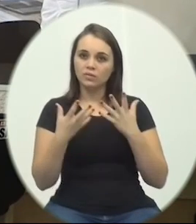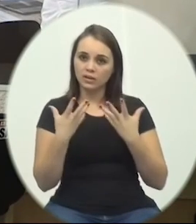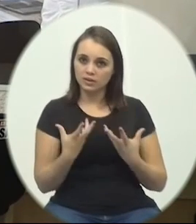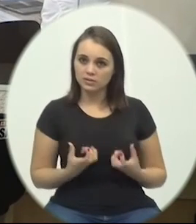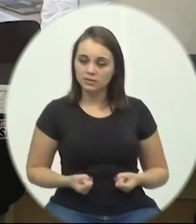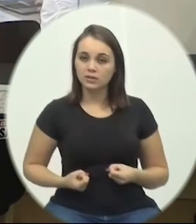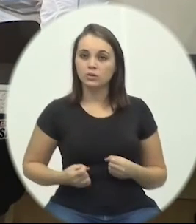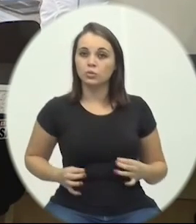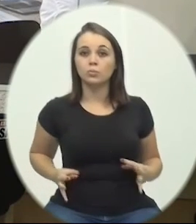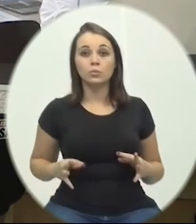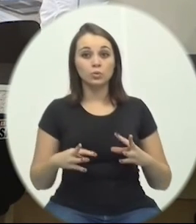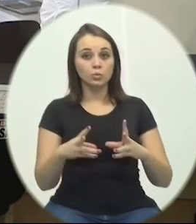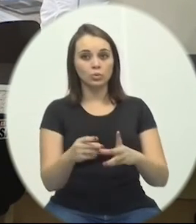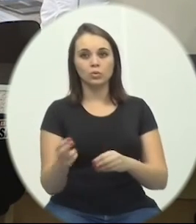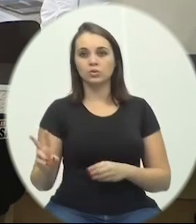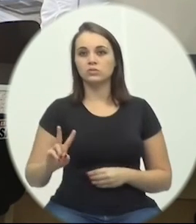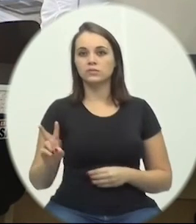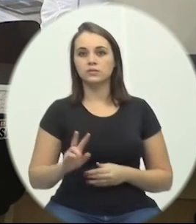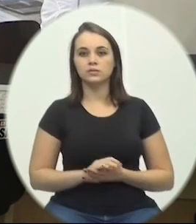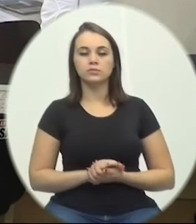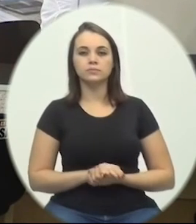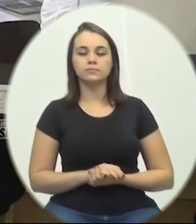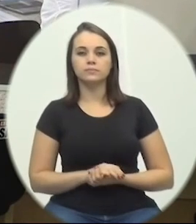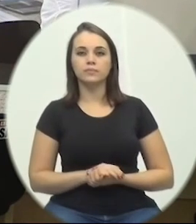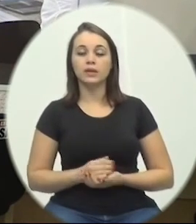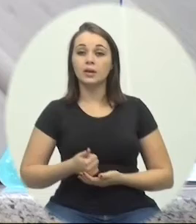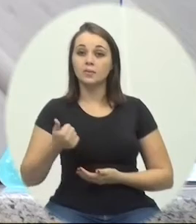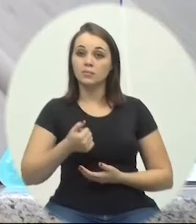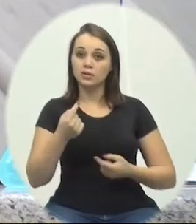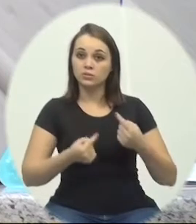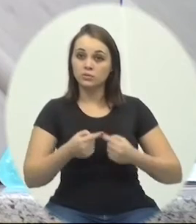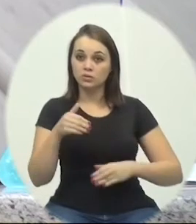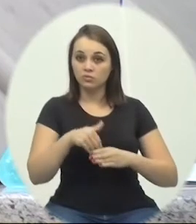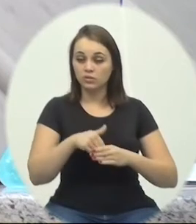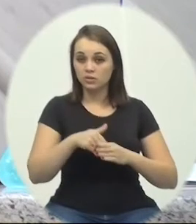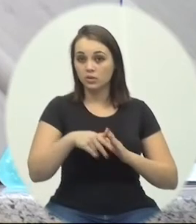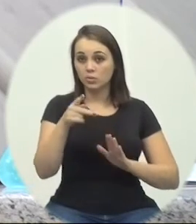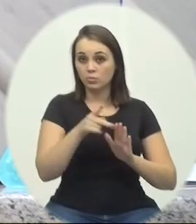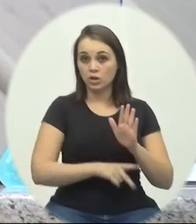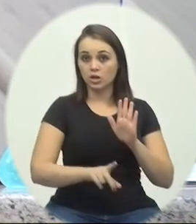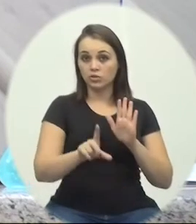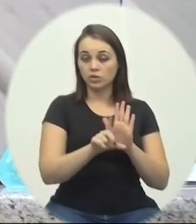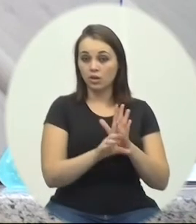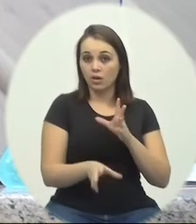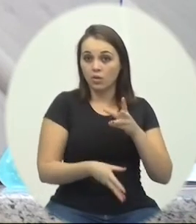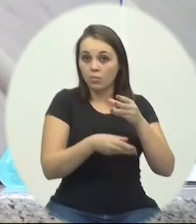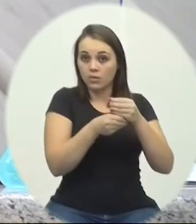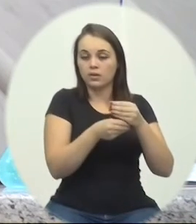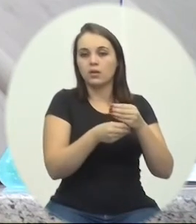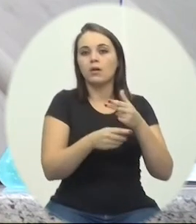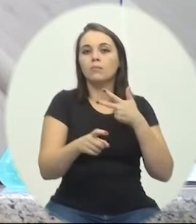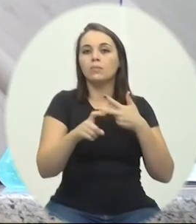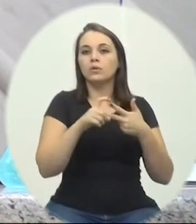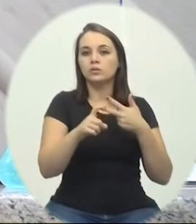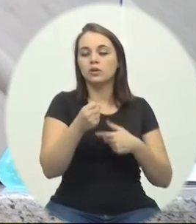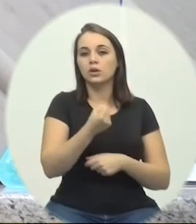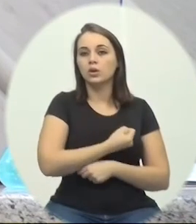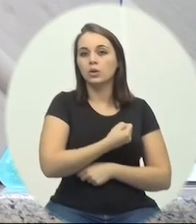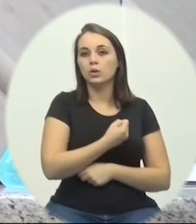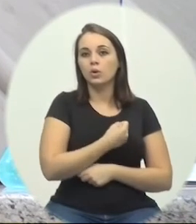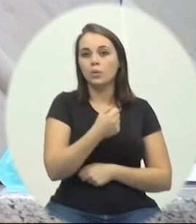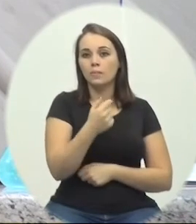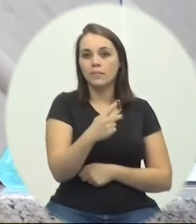por unanimidade. Em primeira discussão e votação, o projeto de lei complementar do Poder Executivo